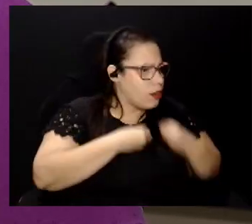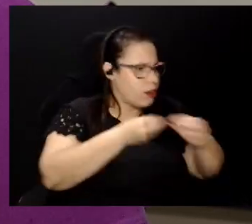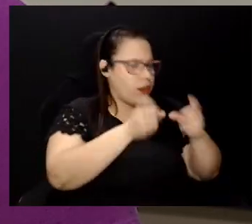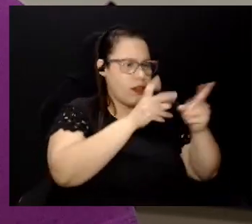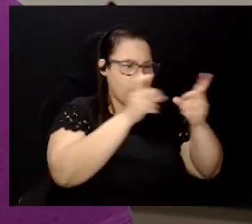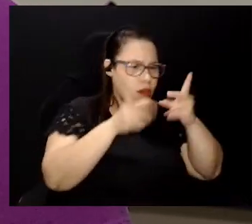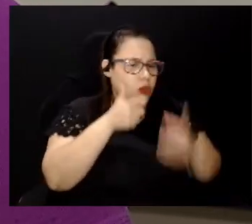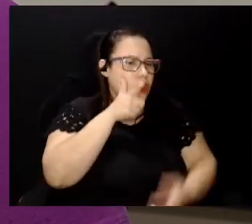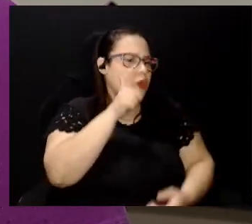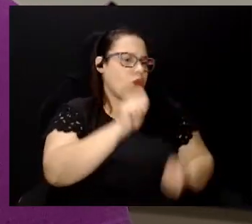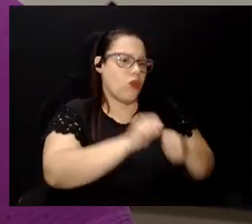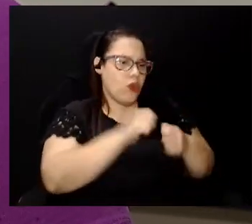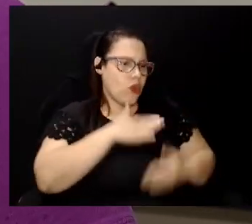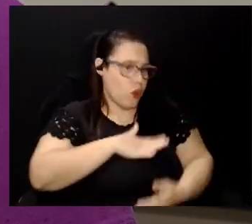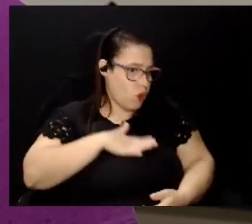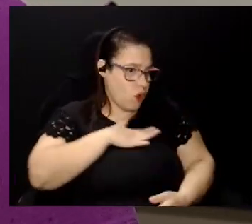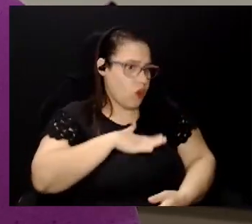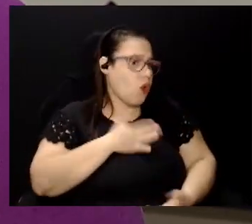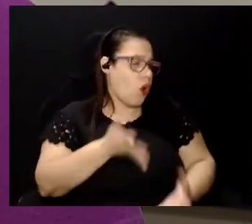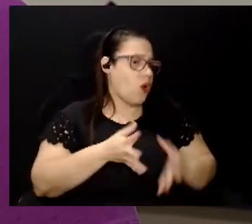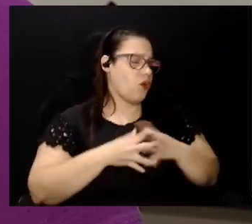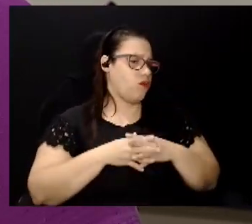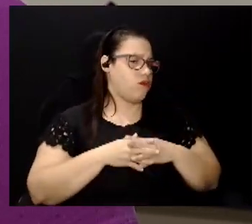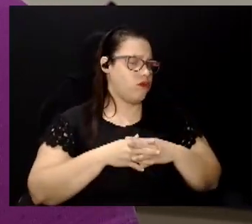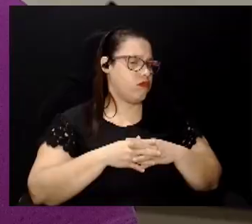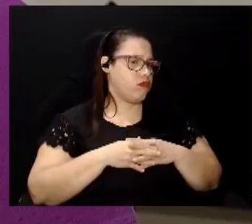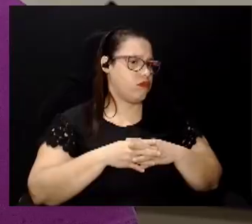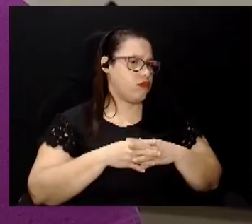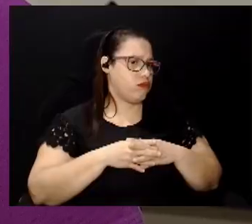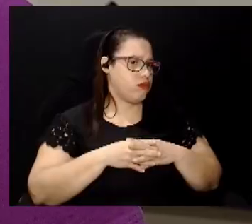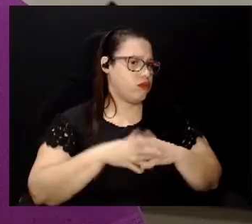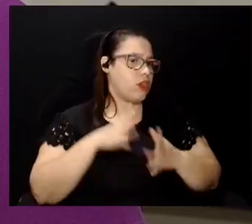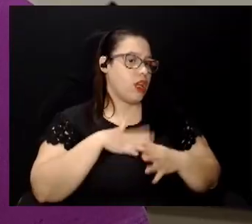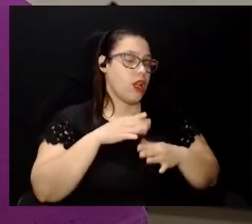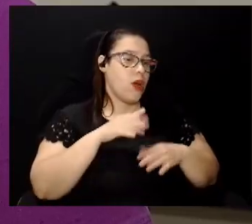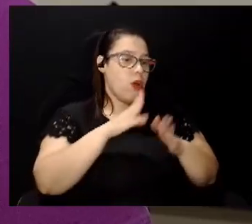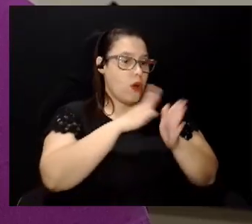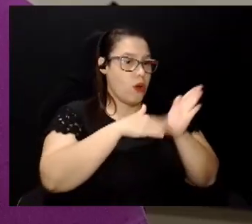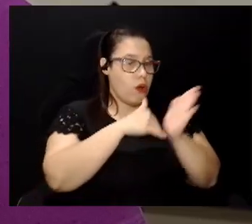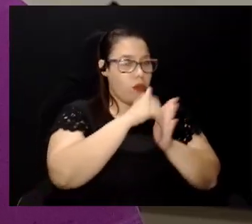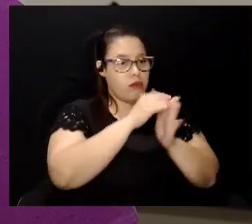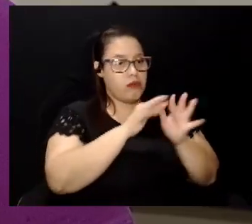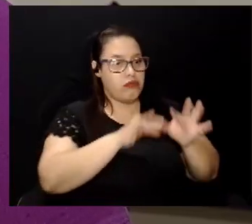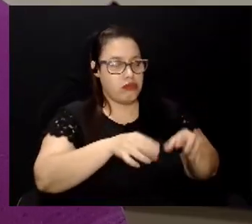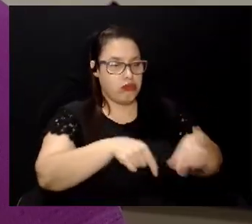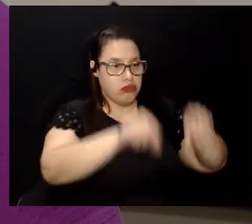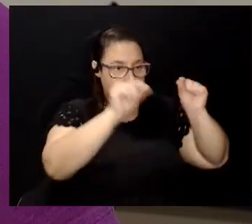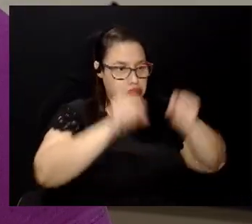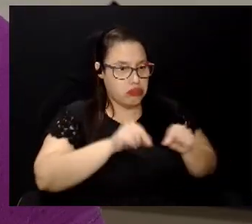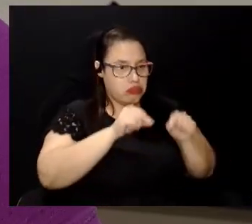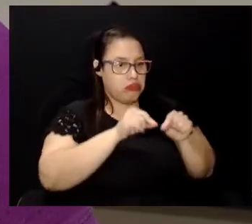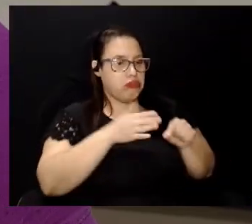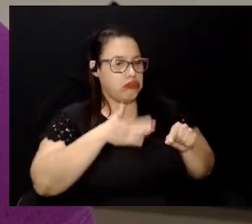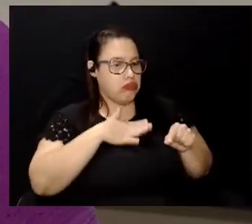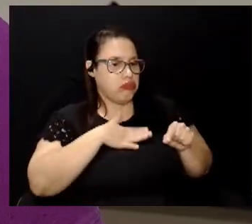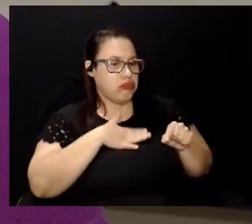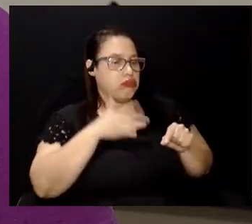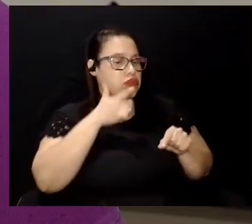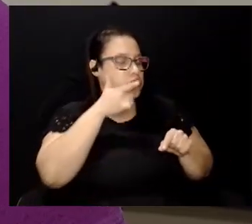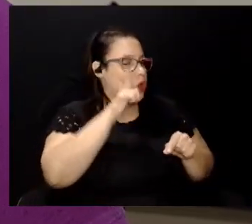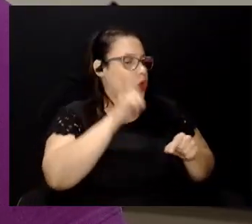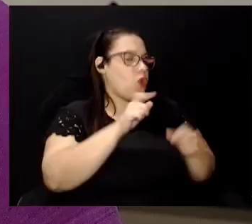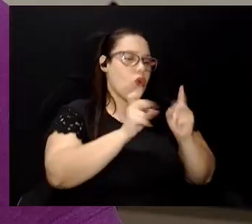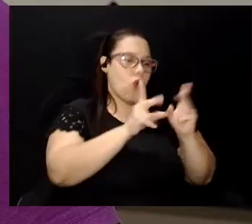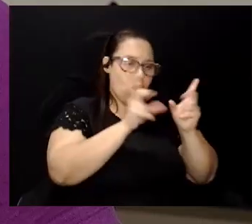poder eu vender, conseguir fazer o que eu gosto de fazer, que é meus panos, meus guardanapos. E aí